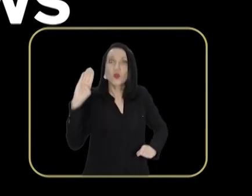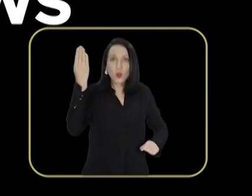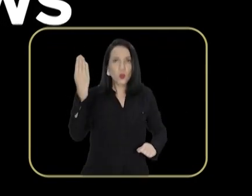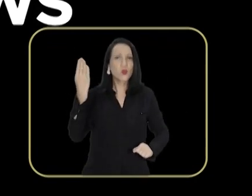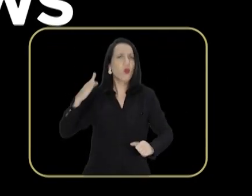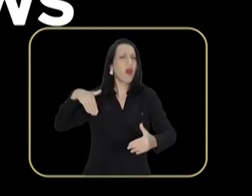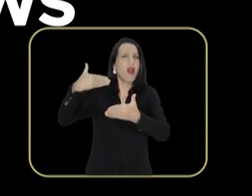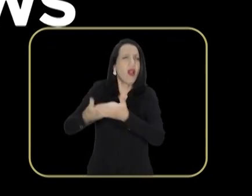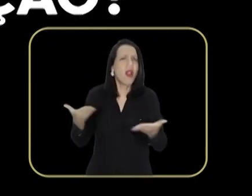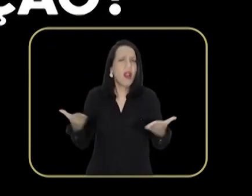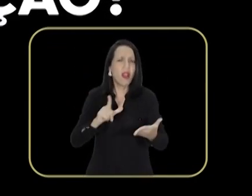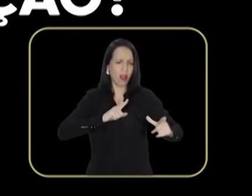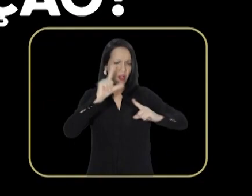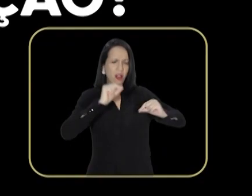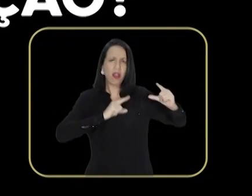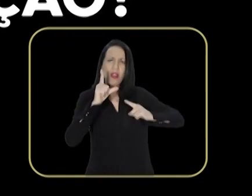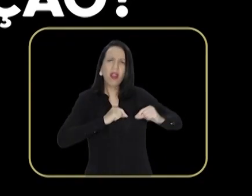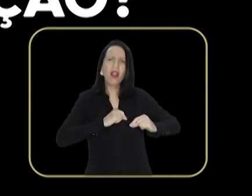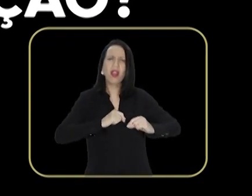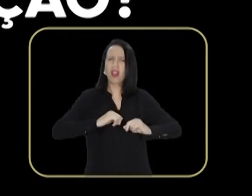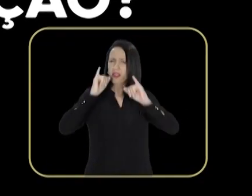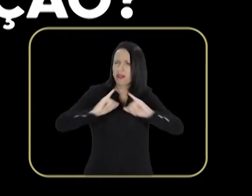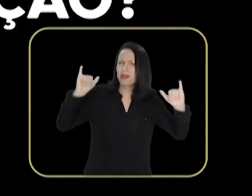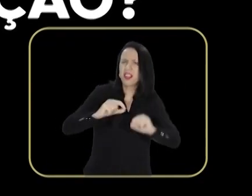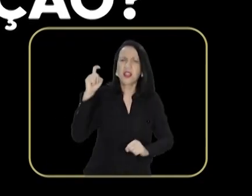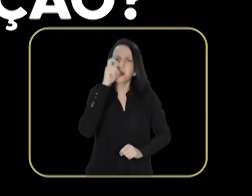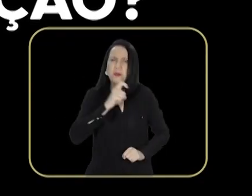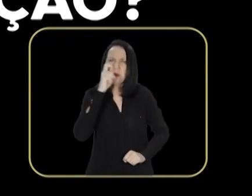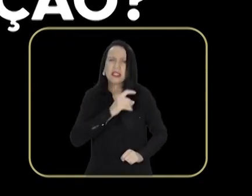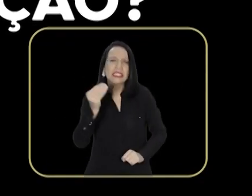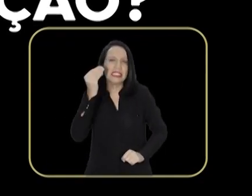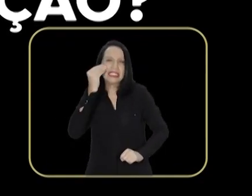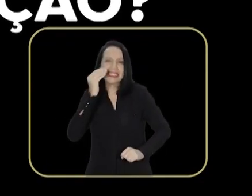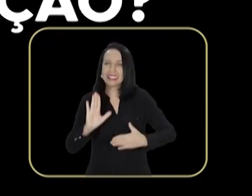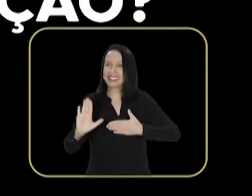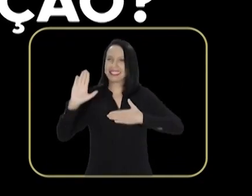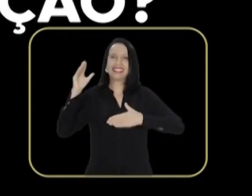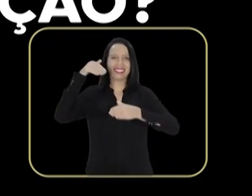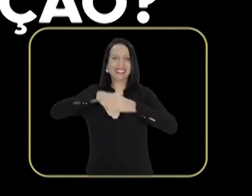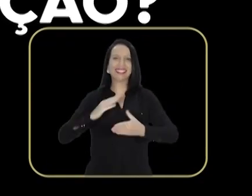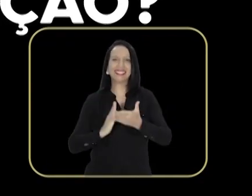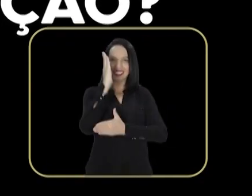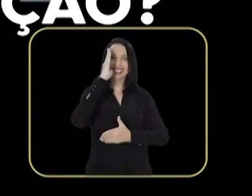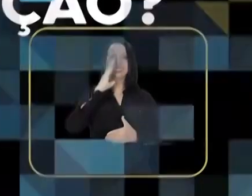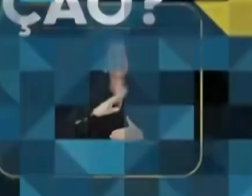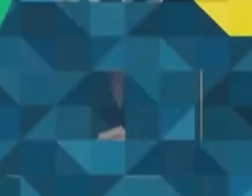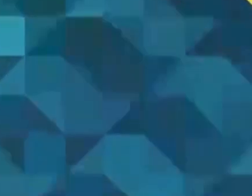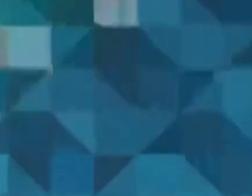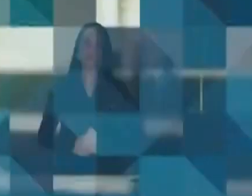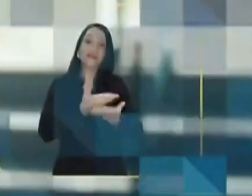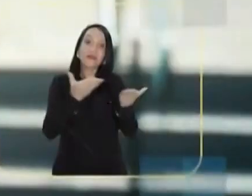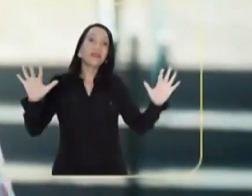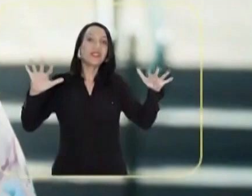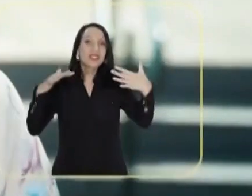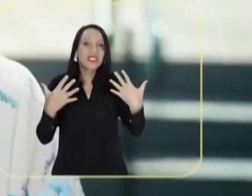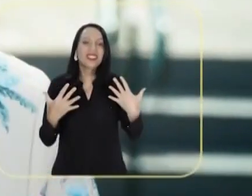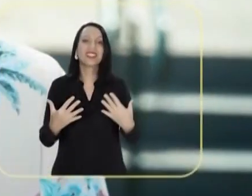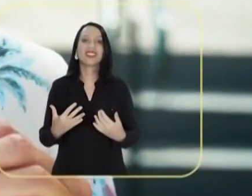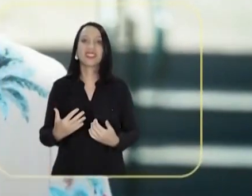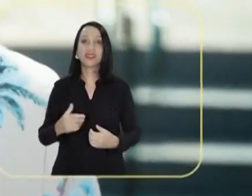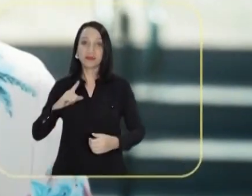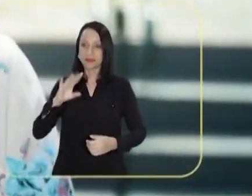criar fake news. Até quando o PT vai mentir para você para tentar ganhar a eleição?